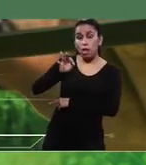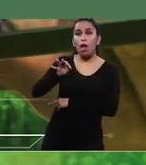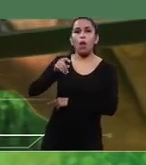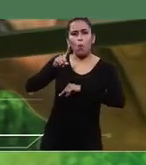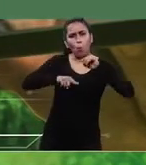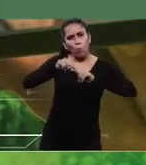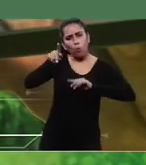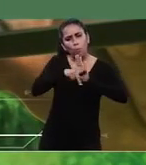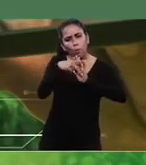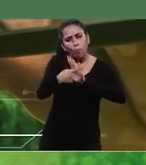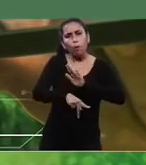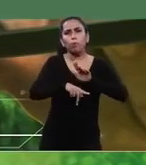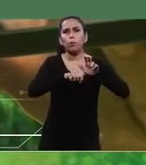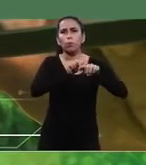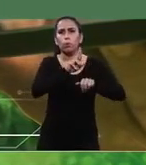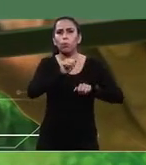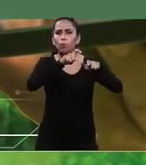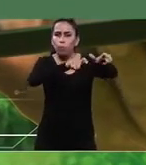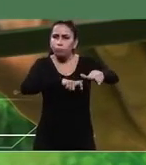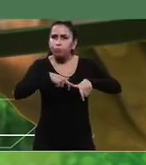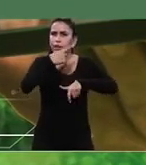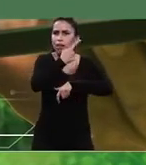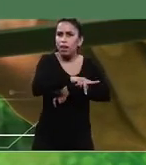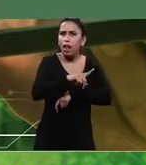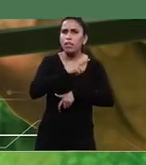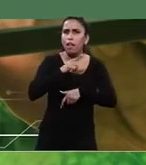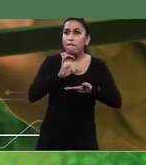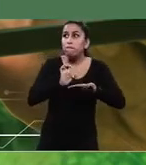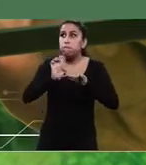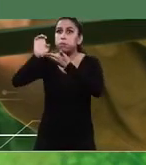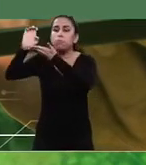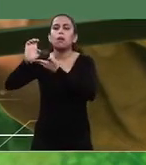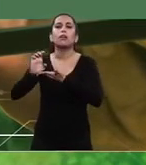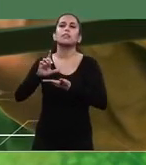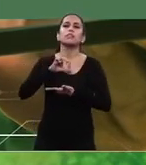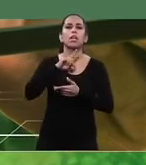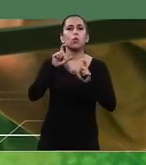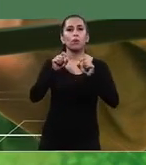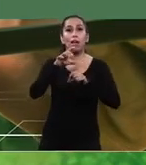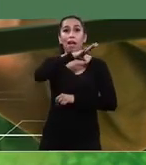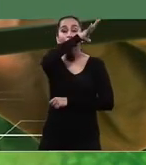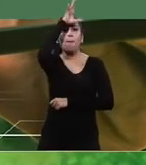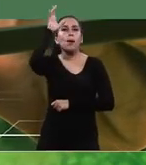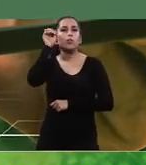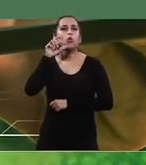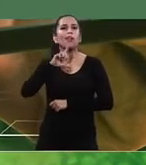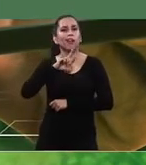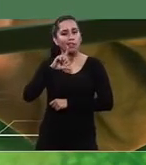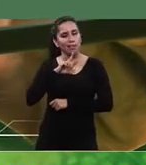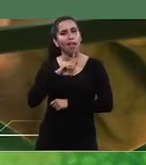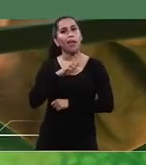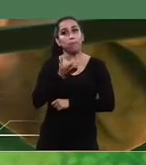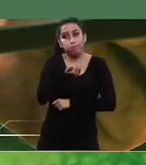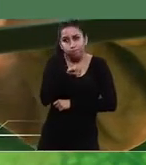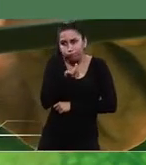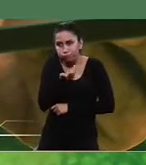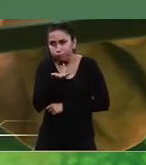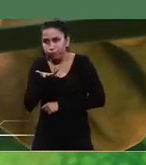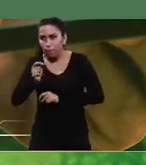do agronegócio, nas exportações. Temos também Amazonas com um crescimento